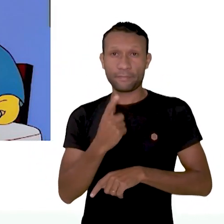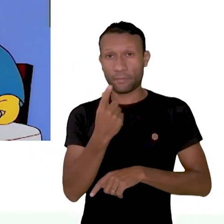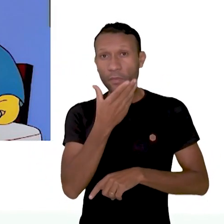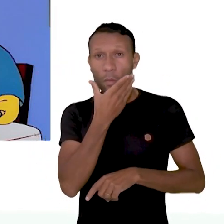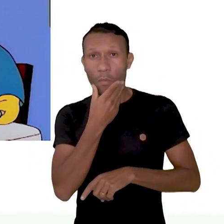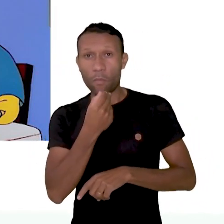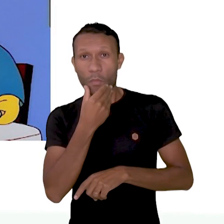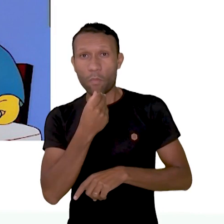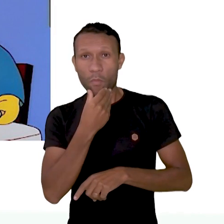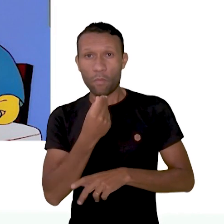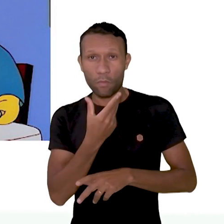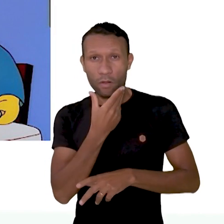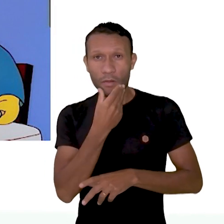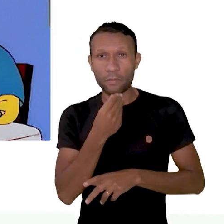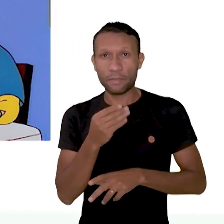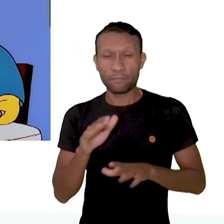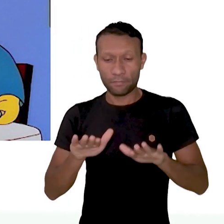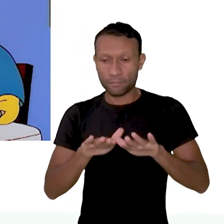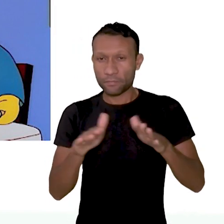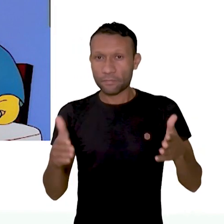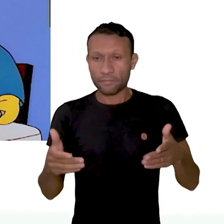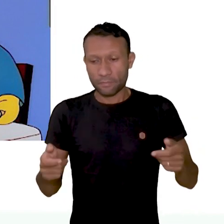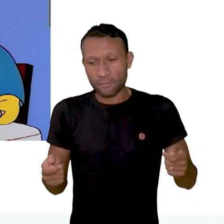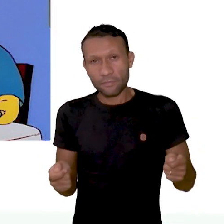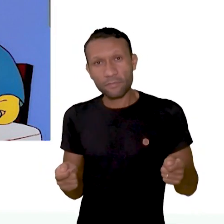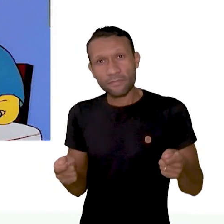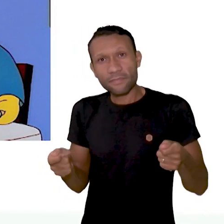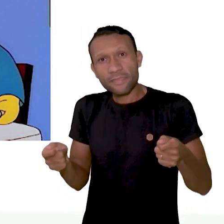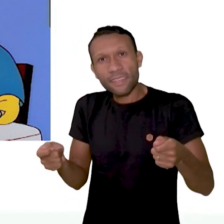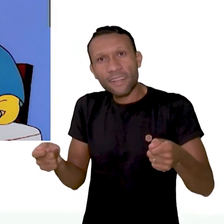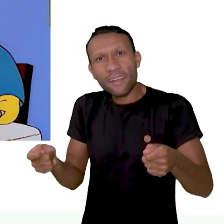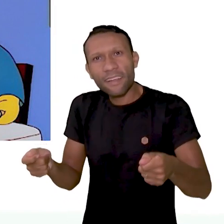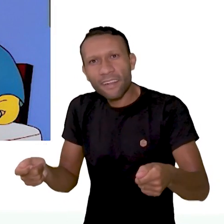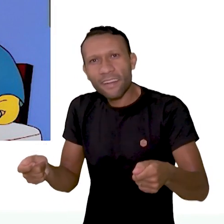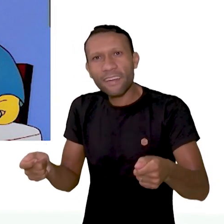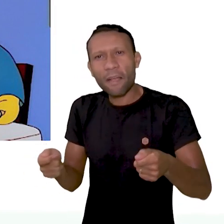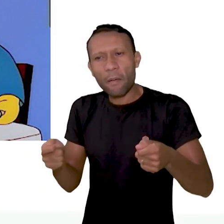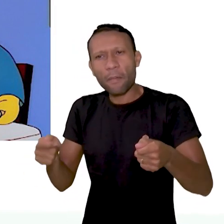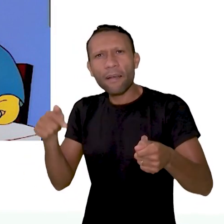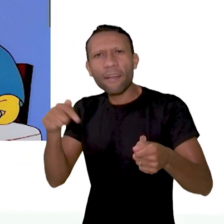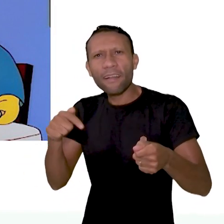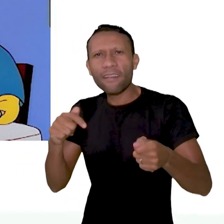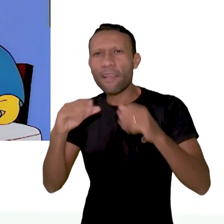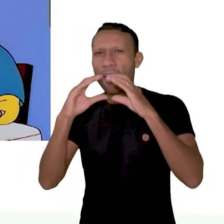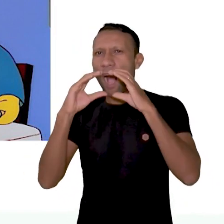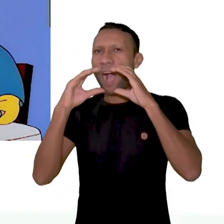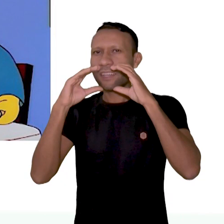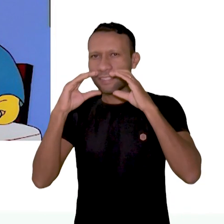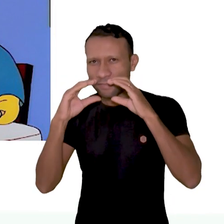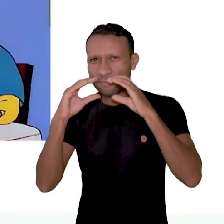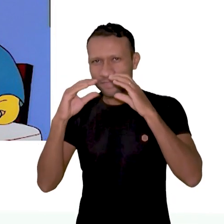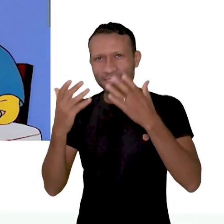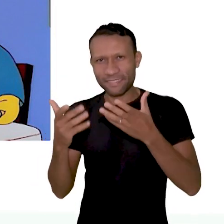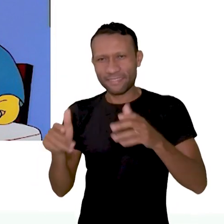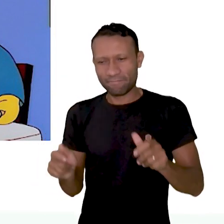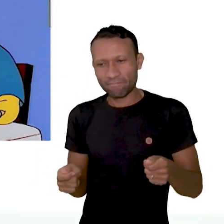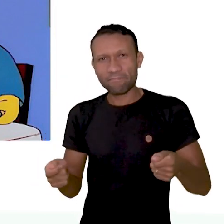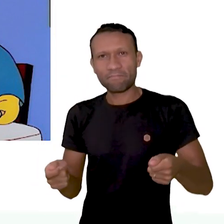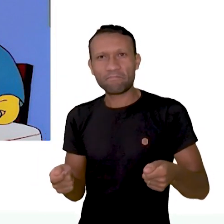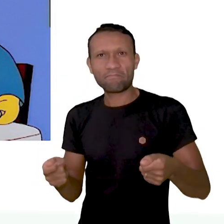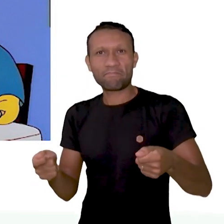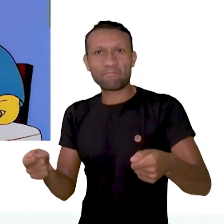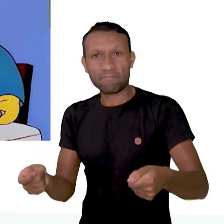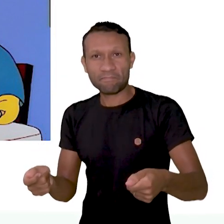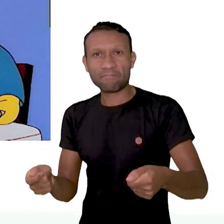certo? Lá da série dos Simpsons, entregando uma bandeja com hambúrguer e batata frita, né? Para uma